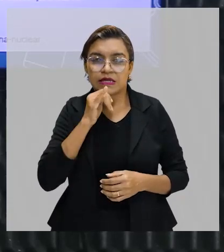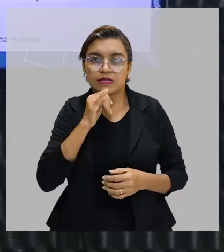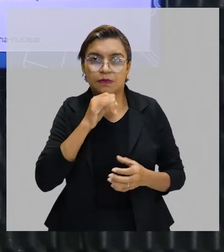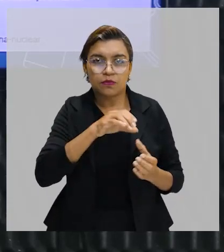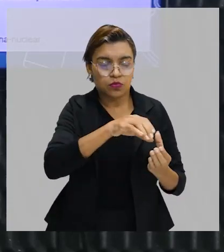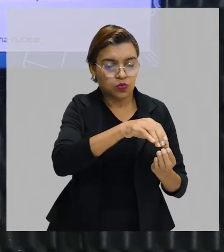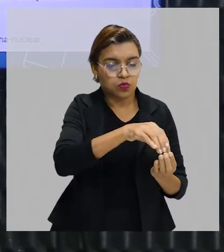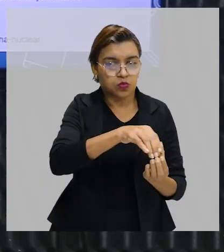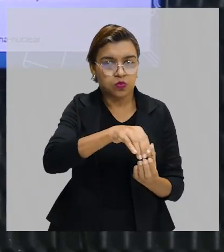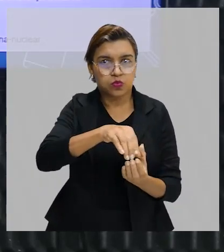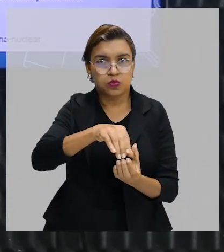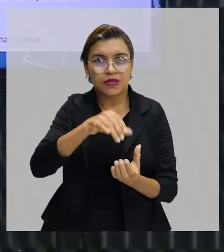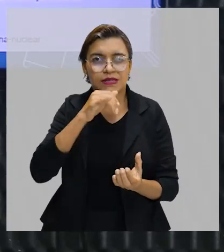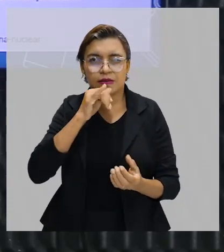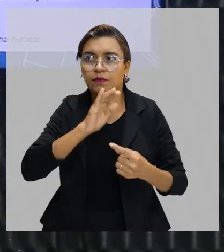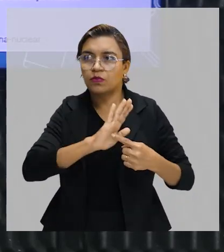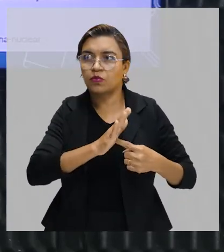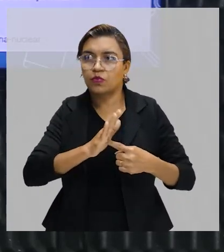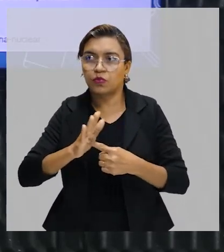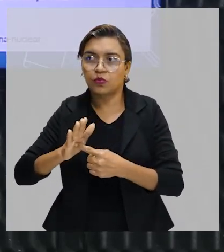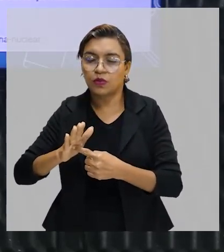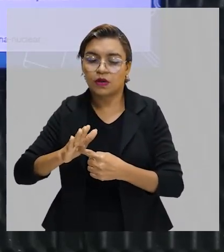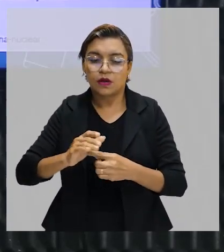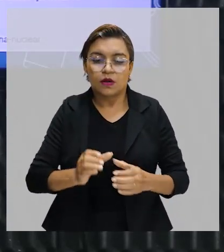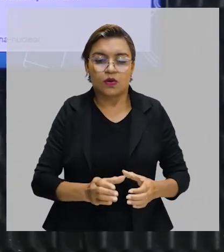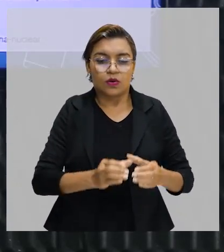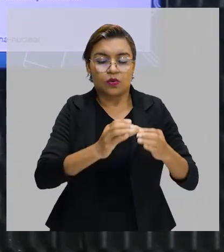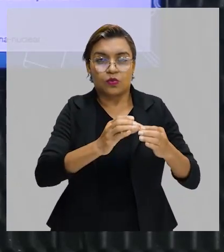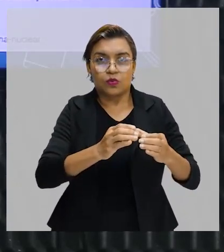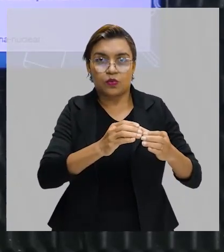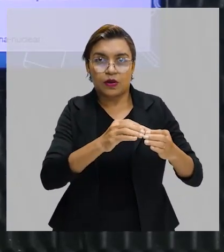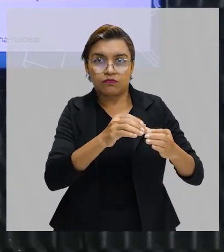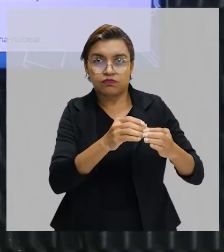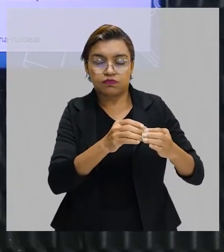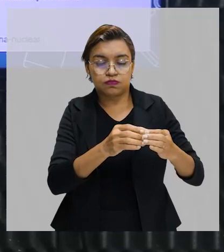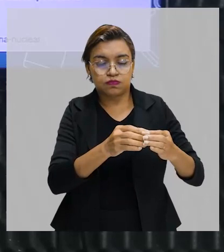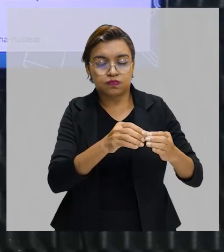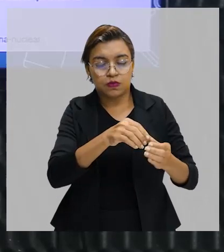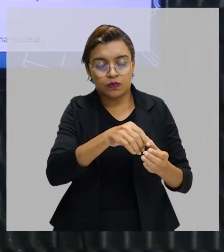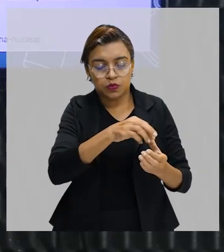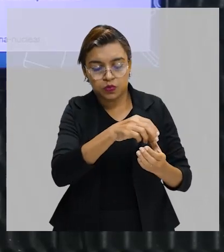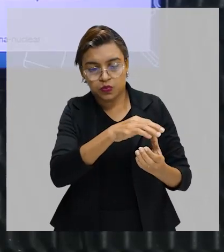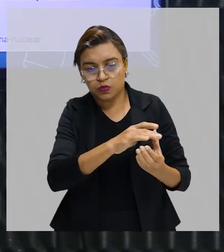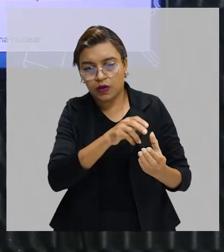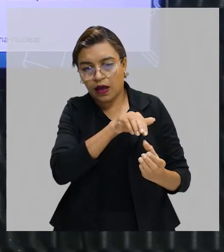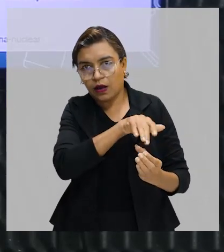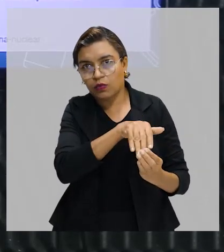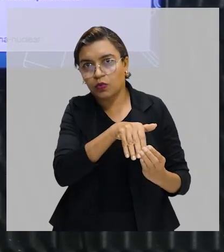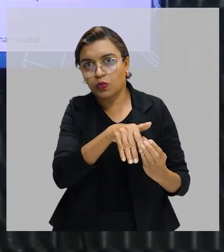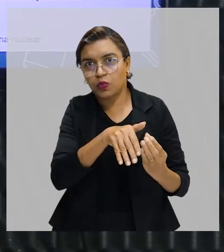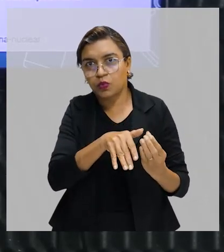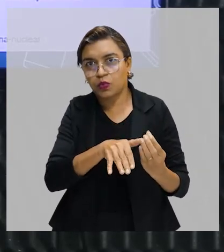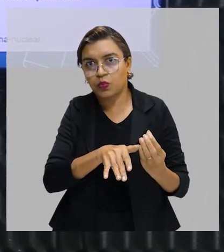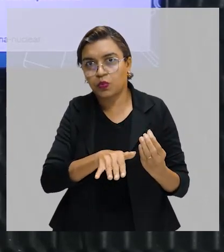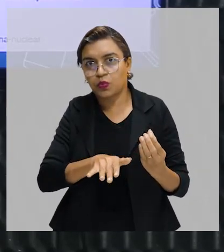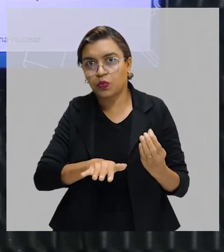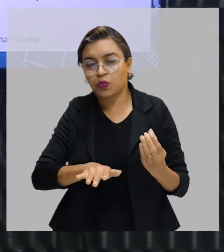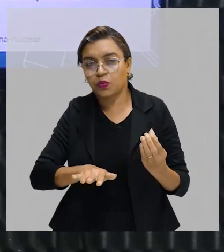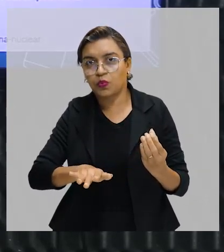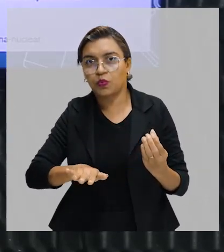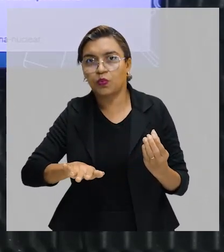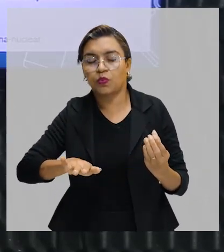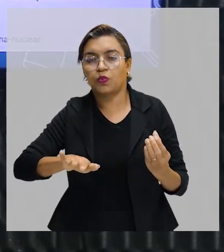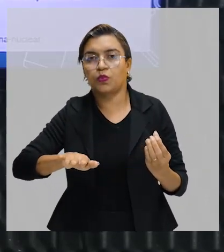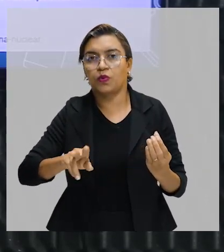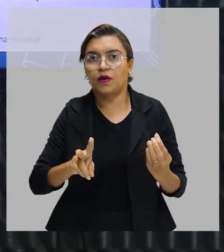sai aqui do nosso reator, vai para o vaporizador, certo? Depois volta ao reator, completando o